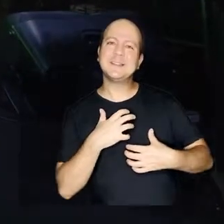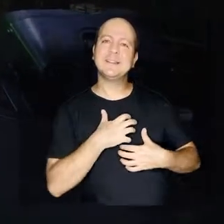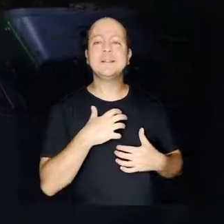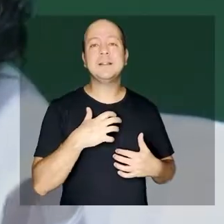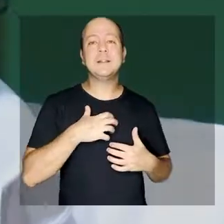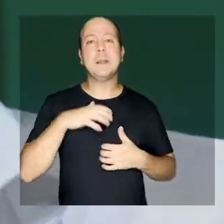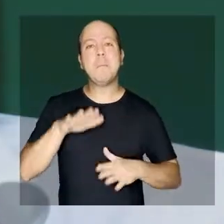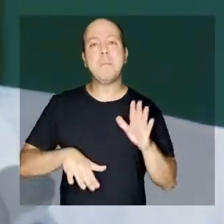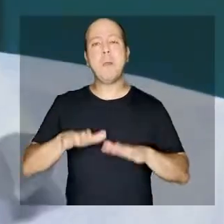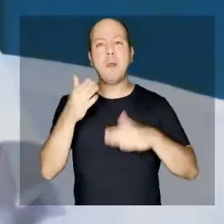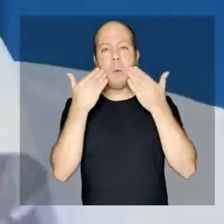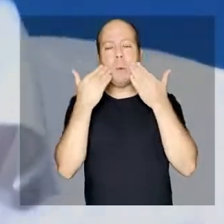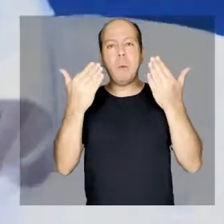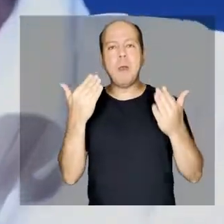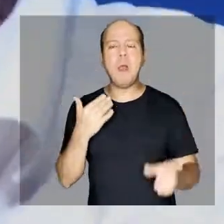da calça